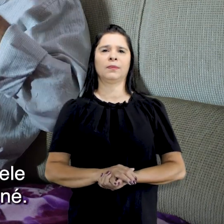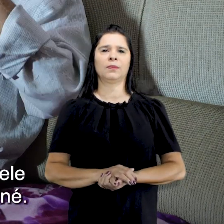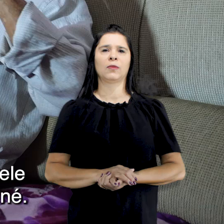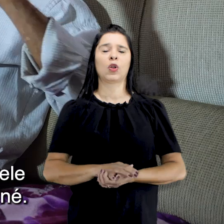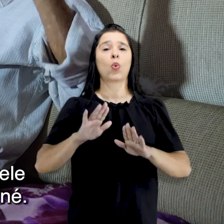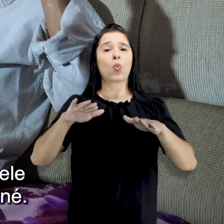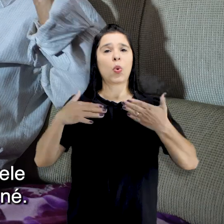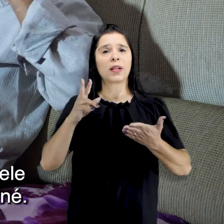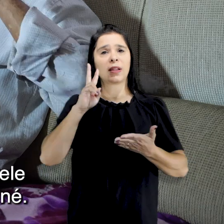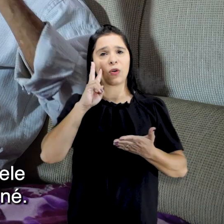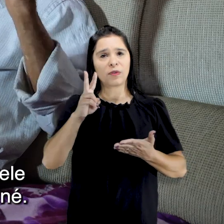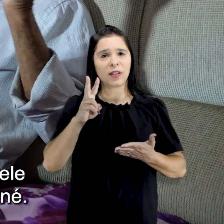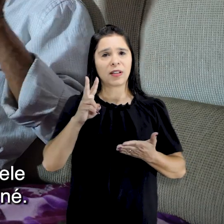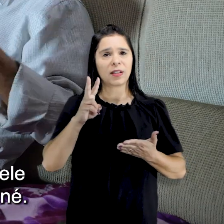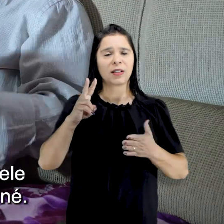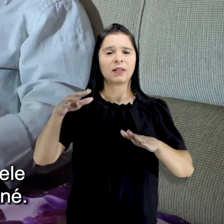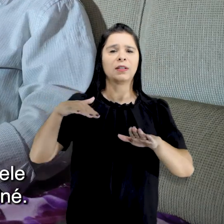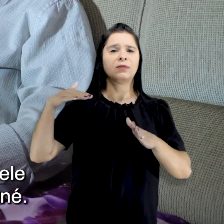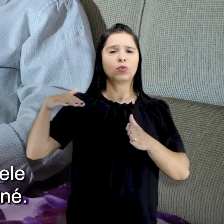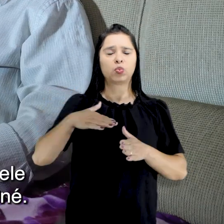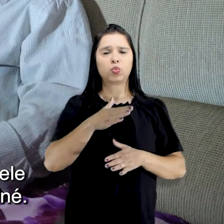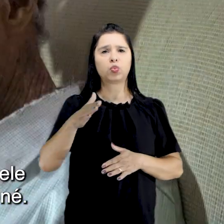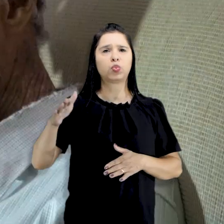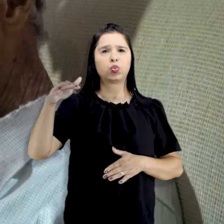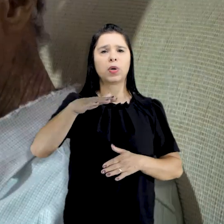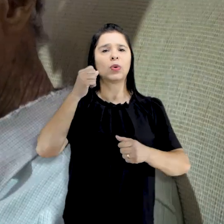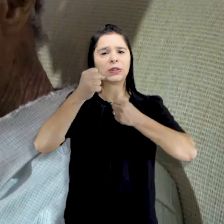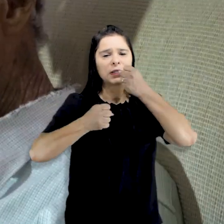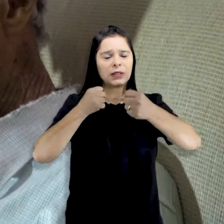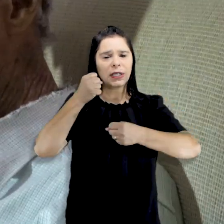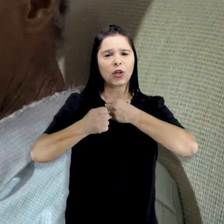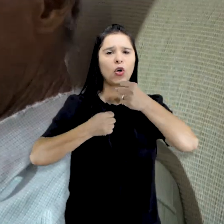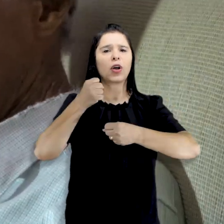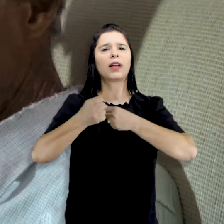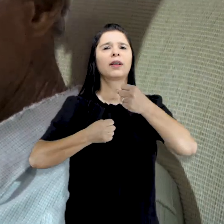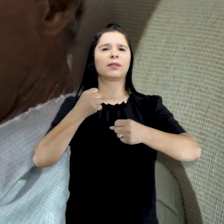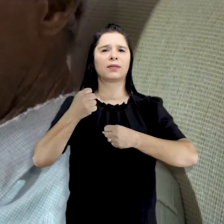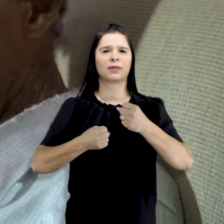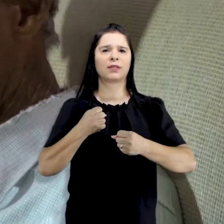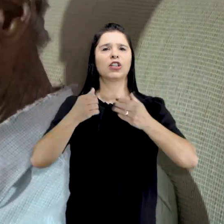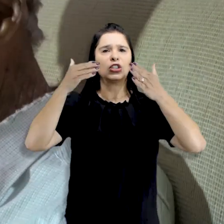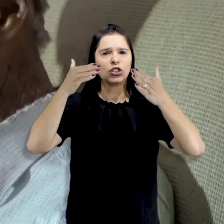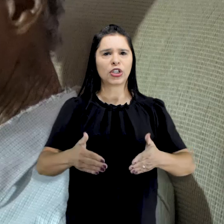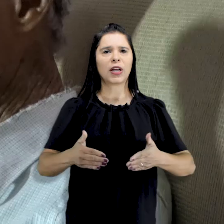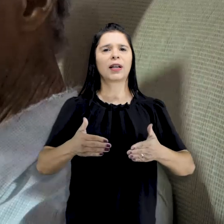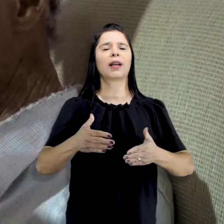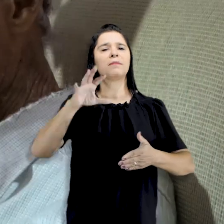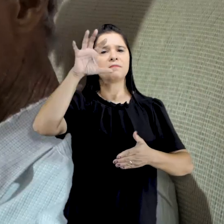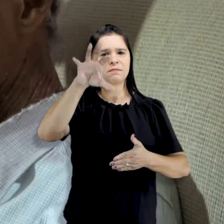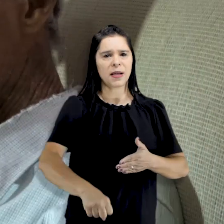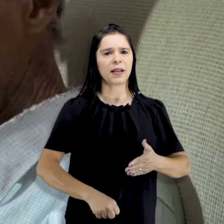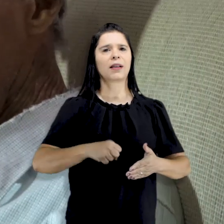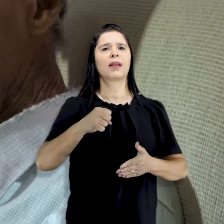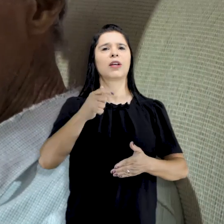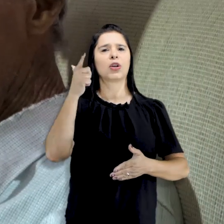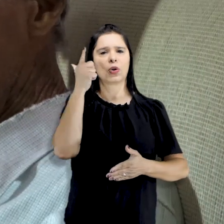que ele desceu porque mundo abaixo, eu saí correndo atrás, né? E cheguei a alcançar ela e ainda peguei e saí